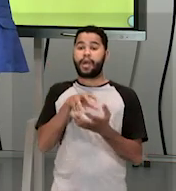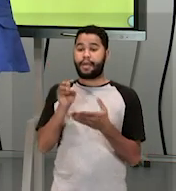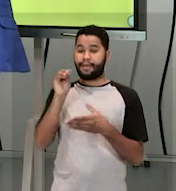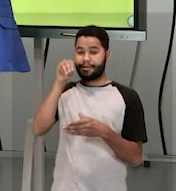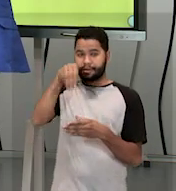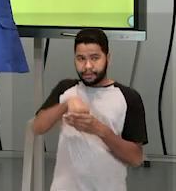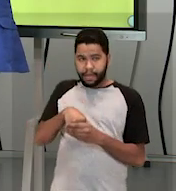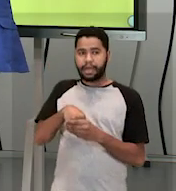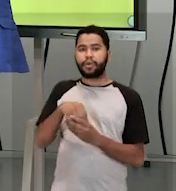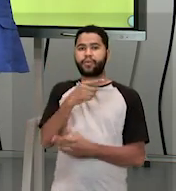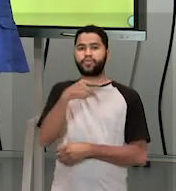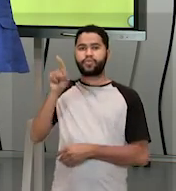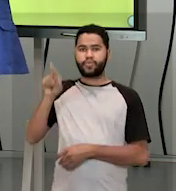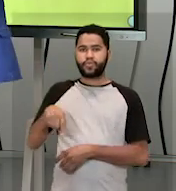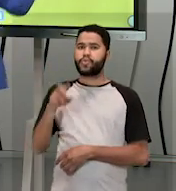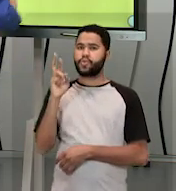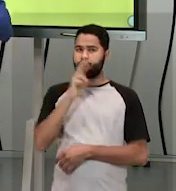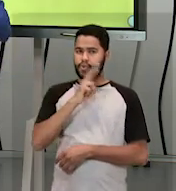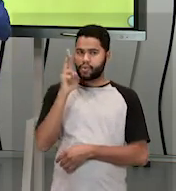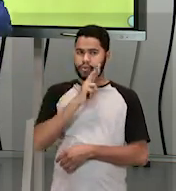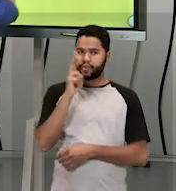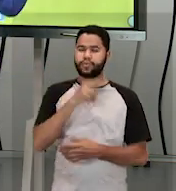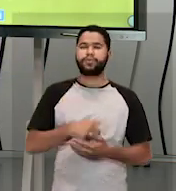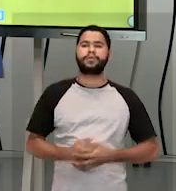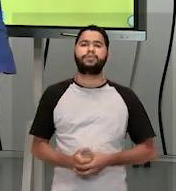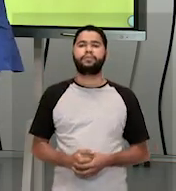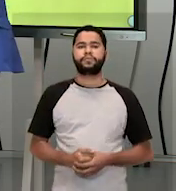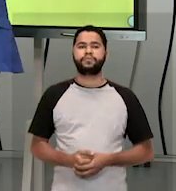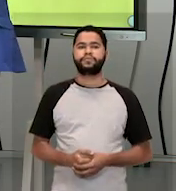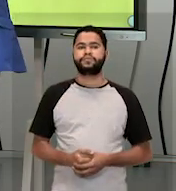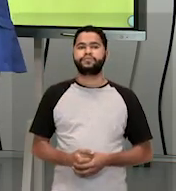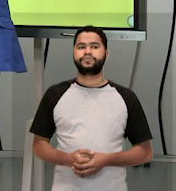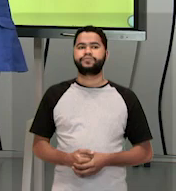interna, é uma revolução